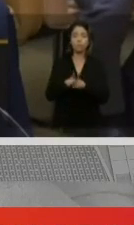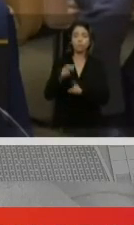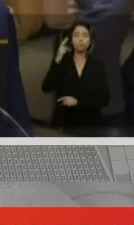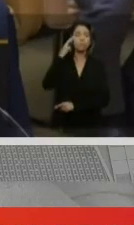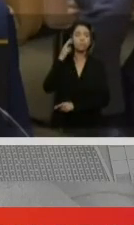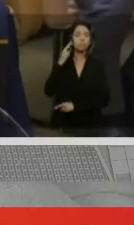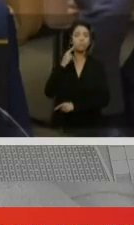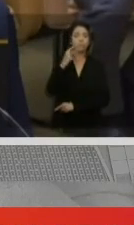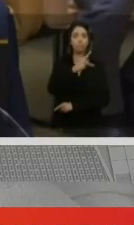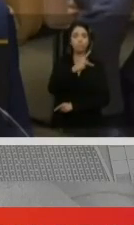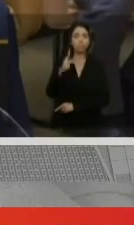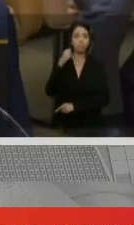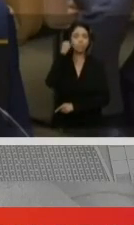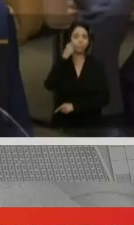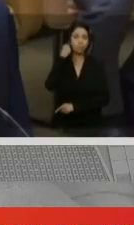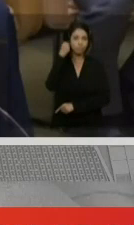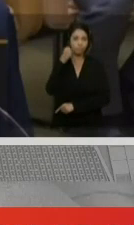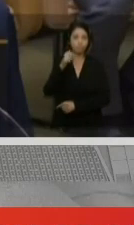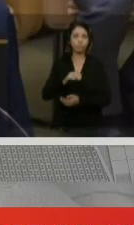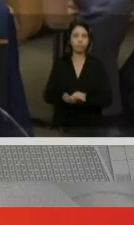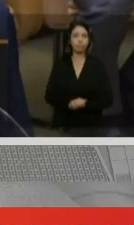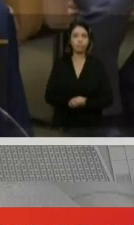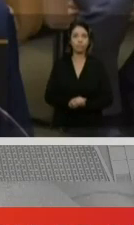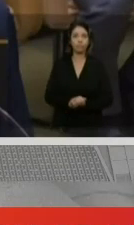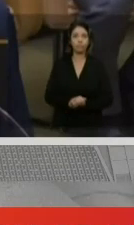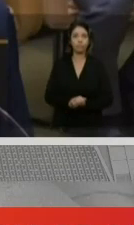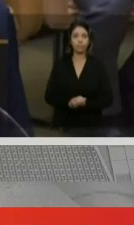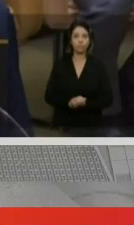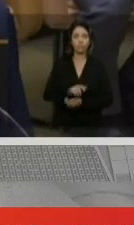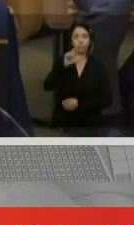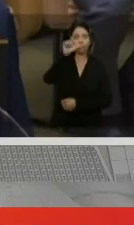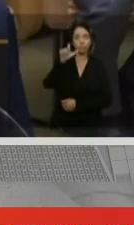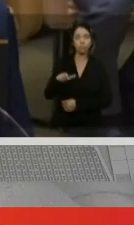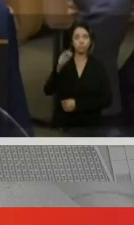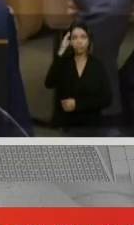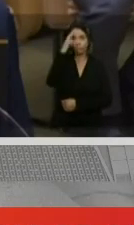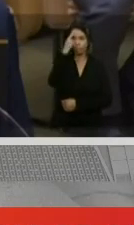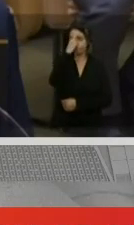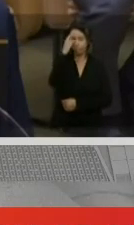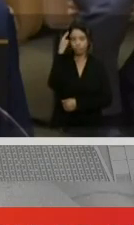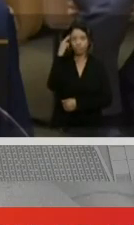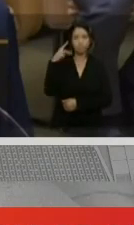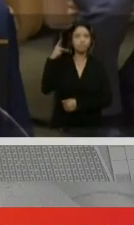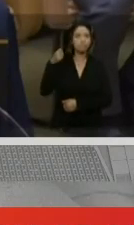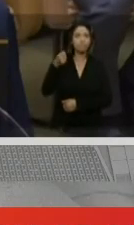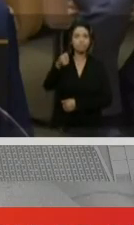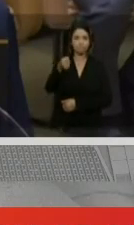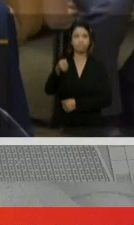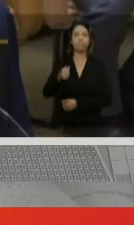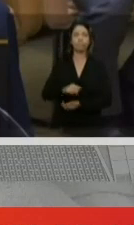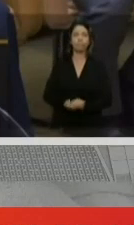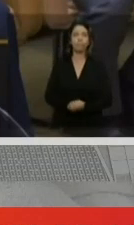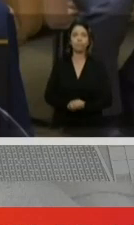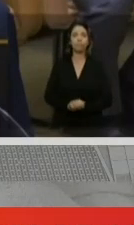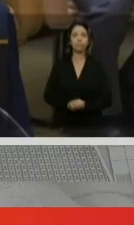acúmulo institucional de uma longa tradição de pensamento político, inclusive a expressão política